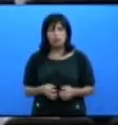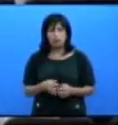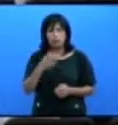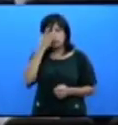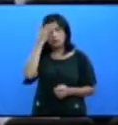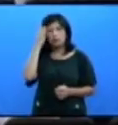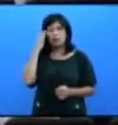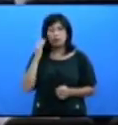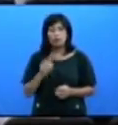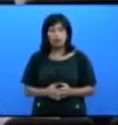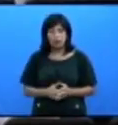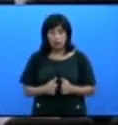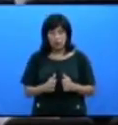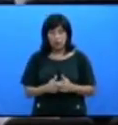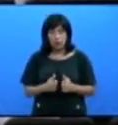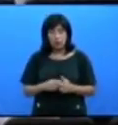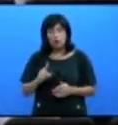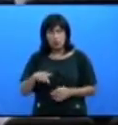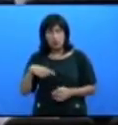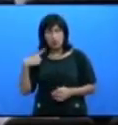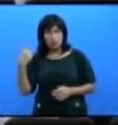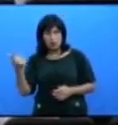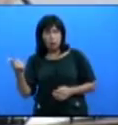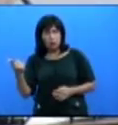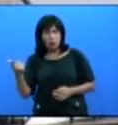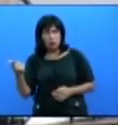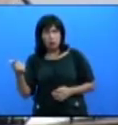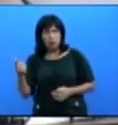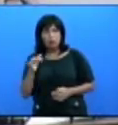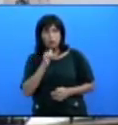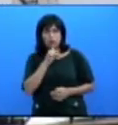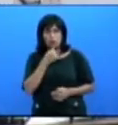adiamento do voto de pesar com relação à dona